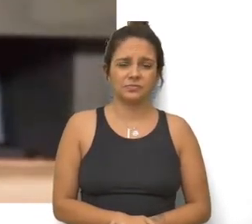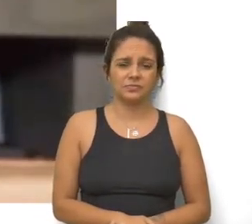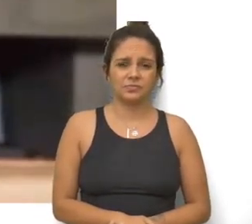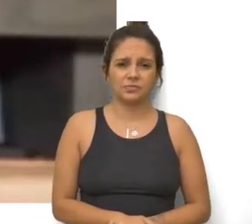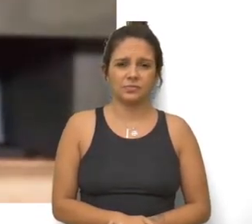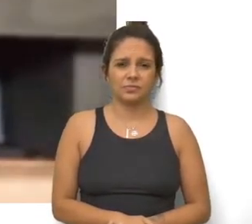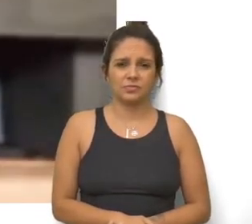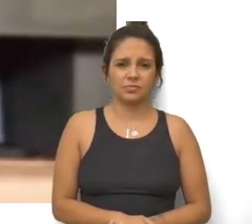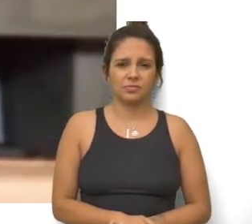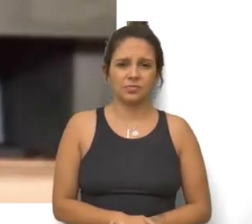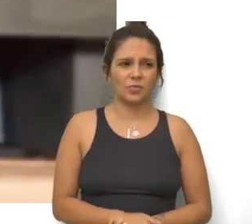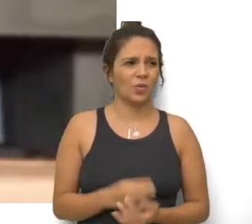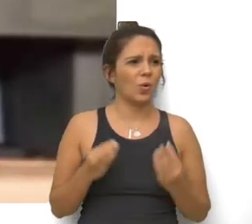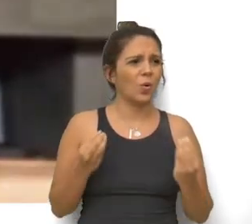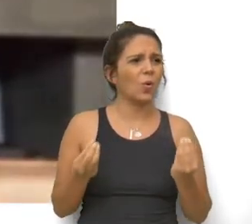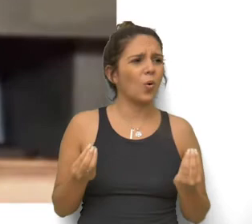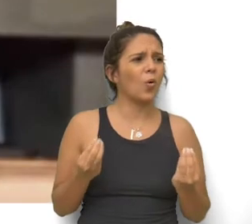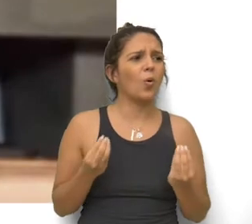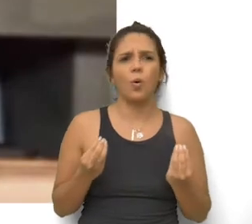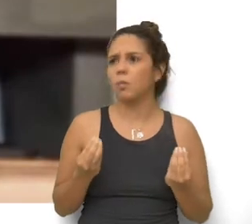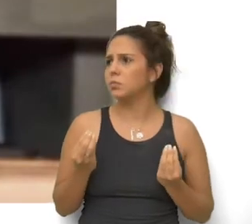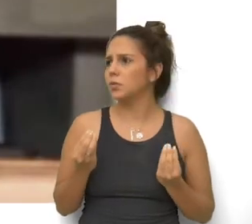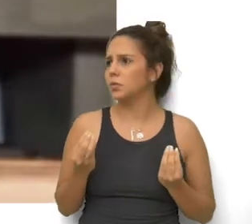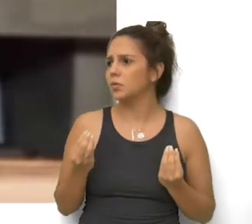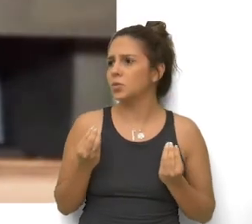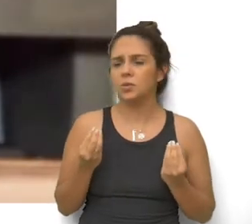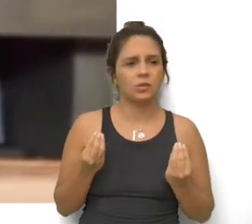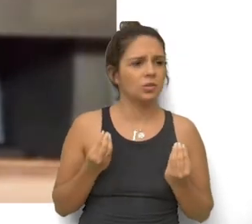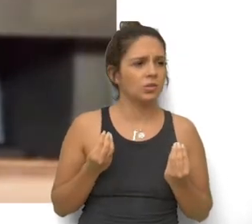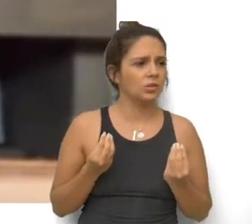Como? O que é isso?